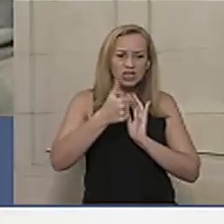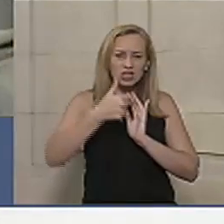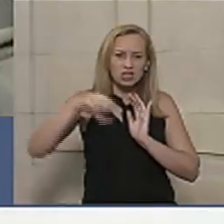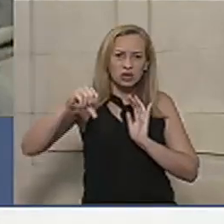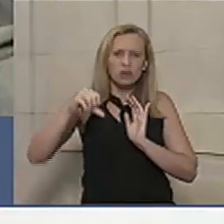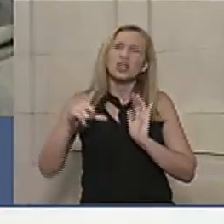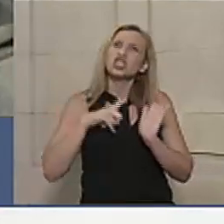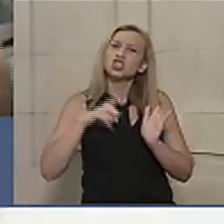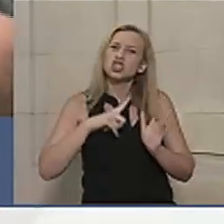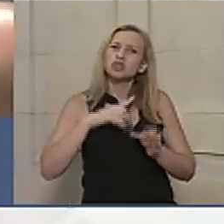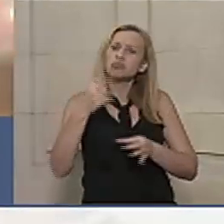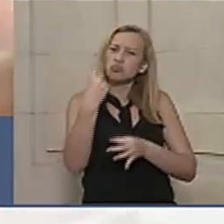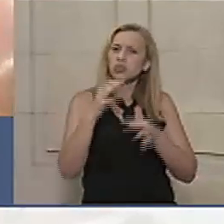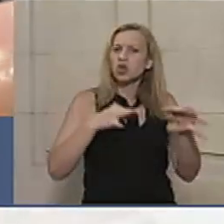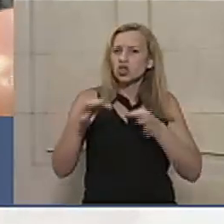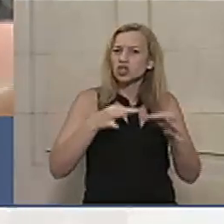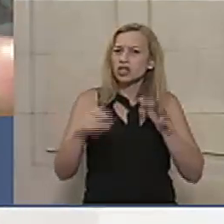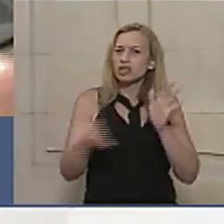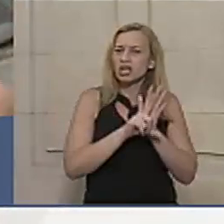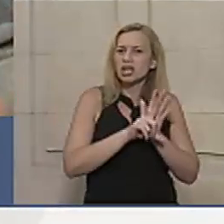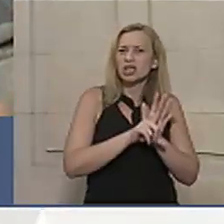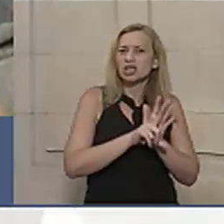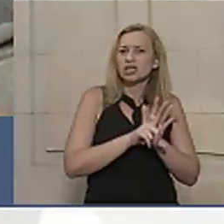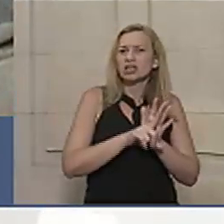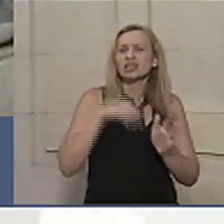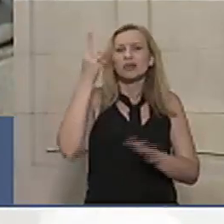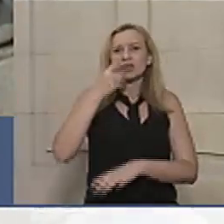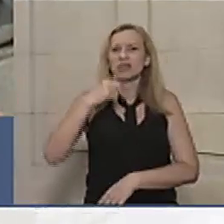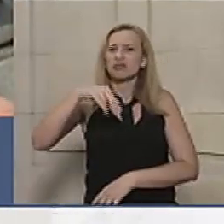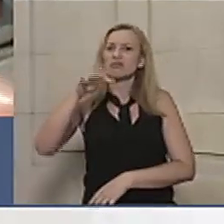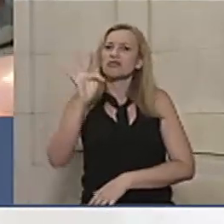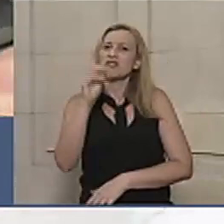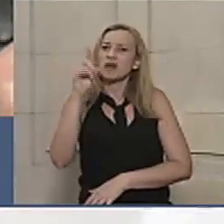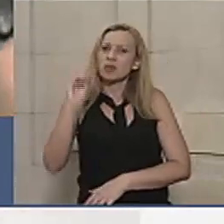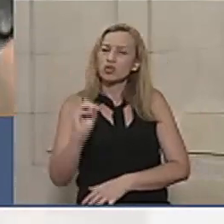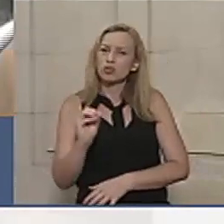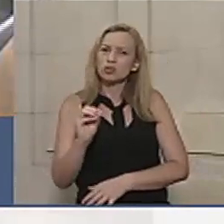de lei do deputado Fábio Silva,